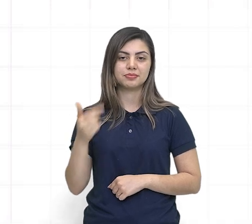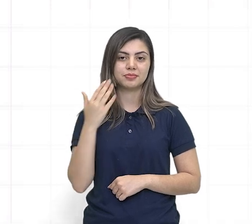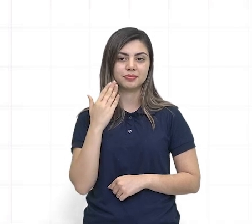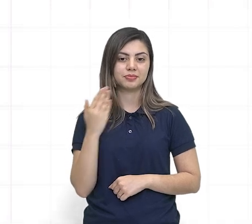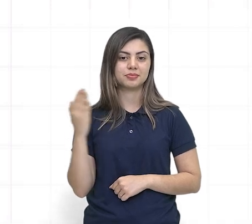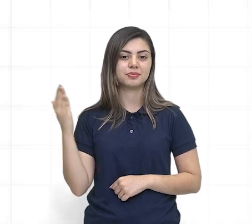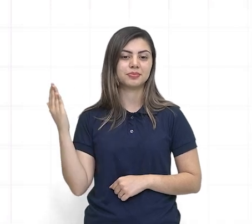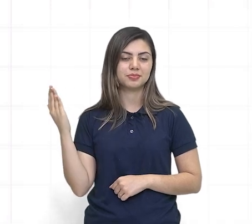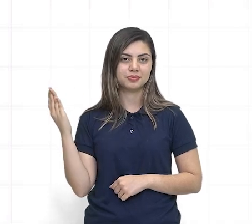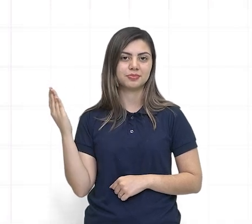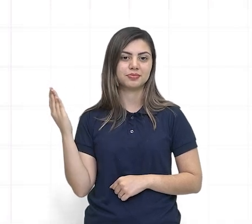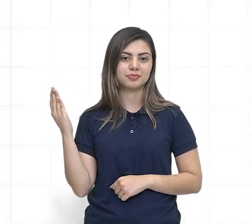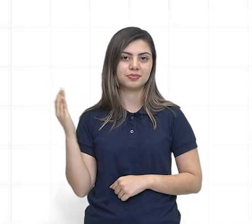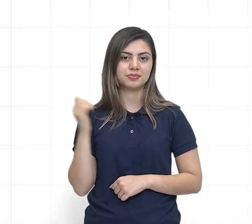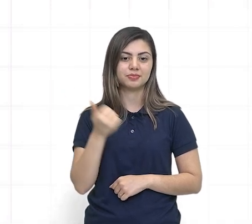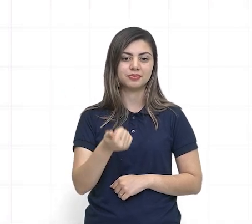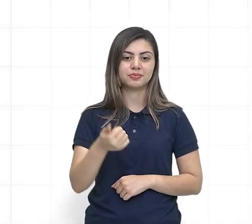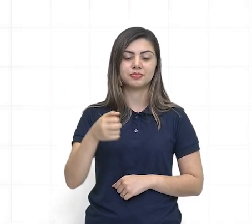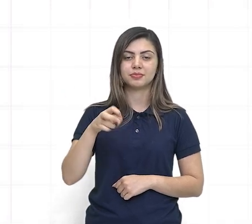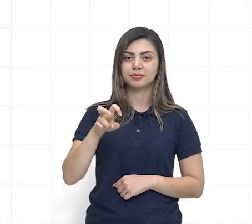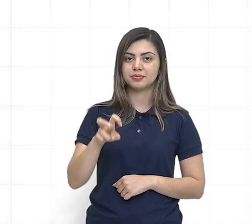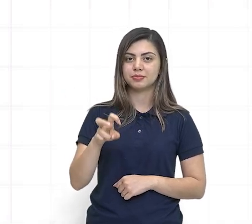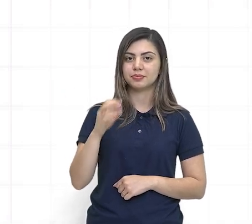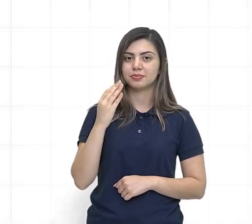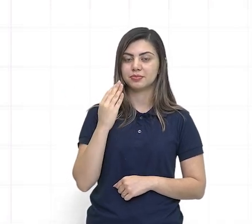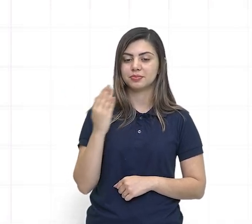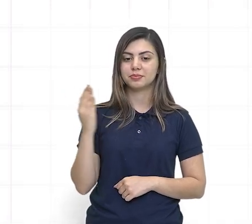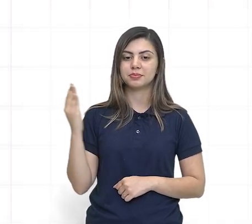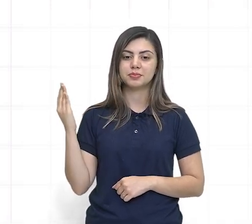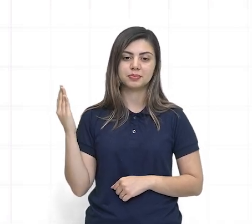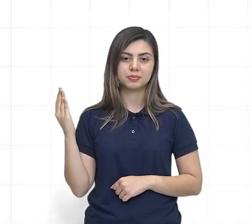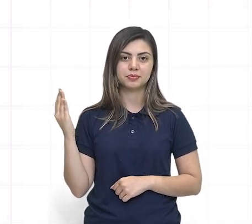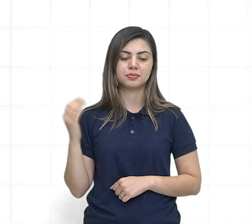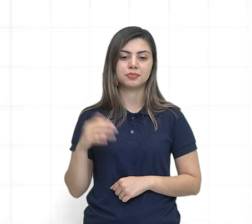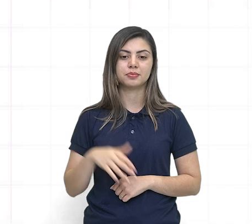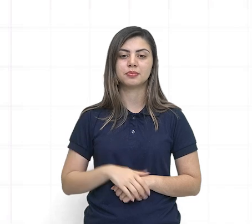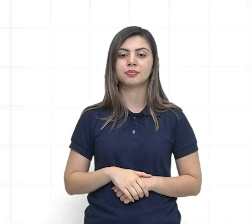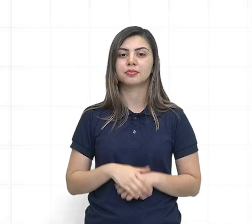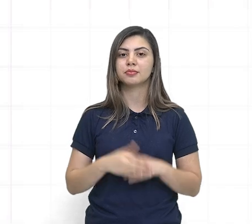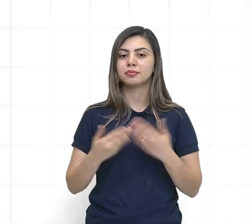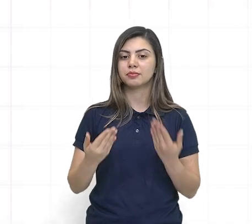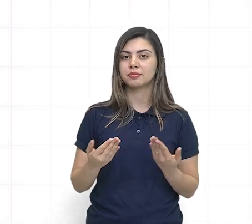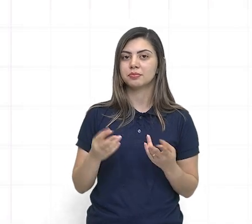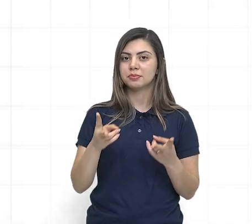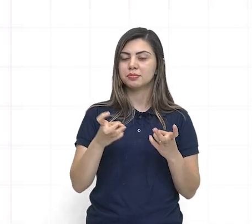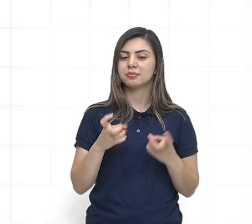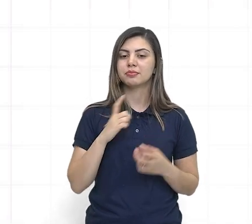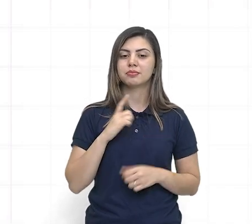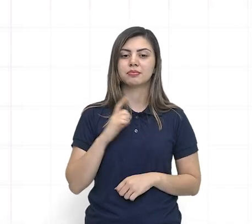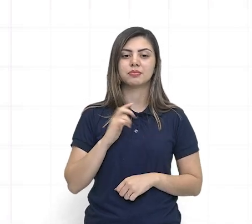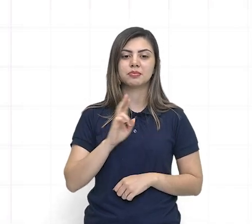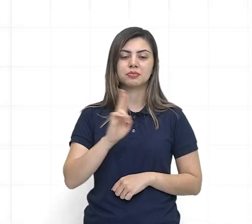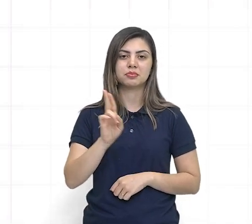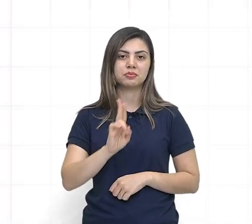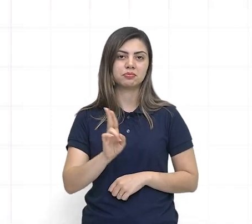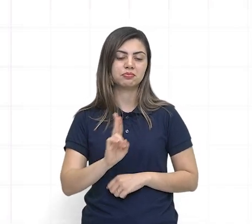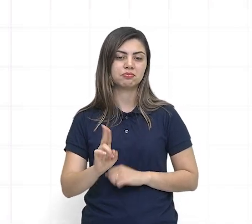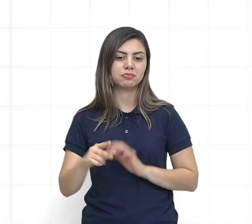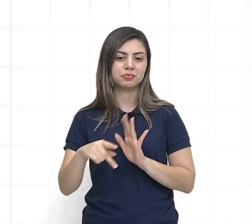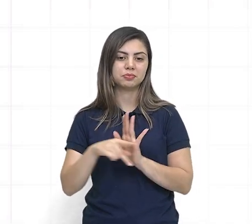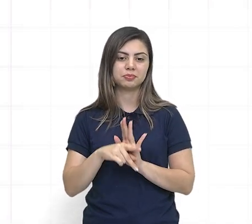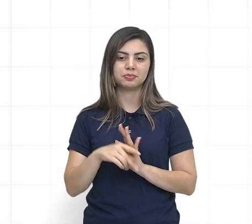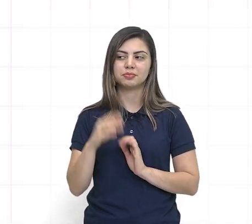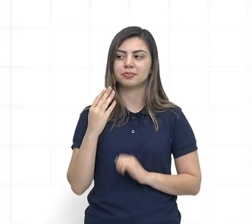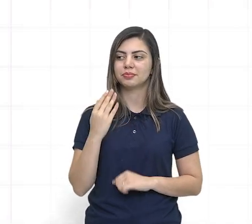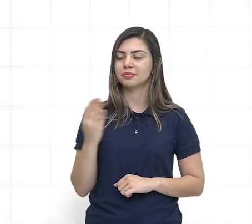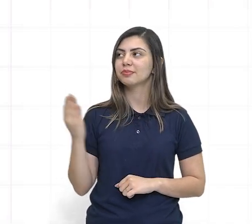12 lados, dodecágono. Aí seria, né, tridecágono, tetradecágono.